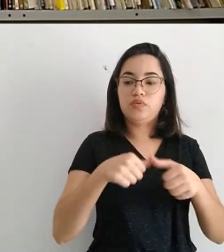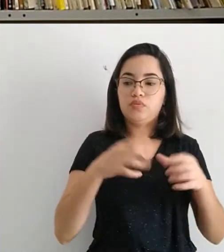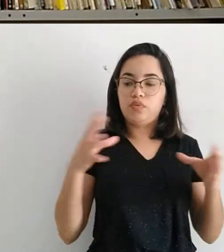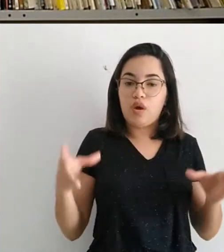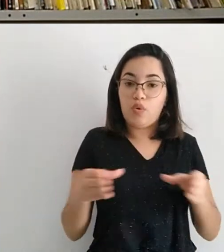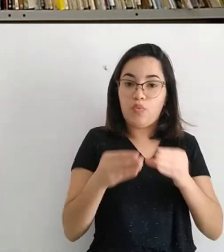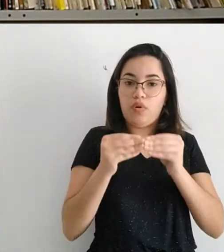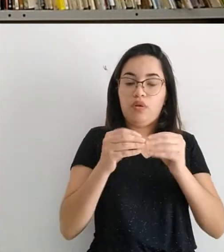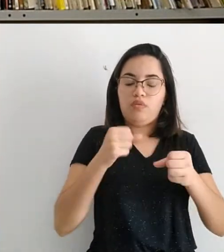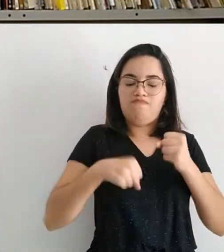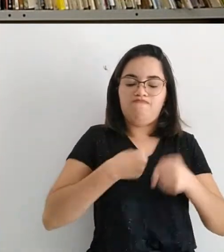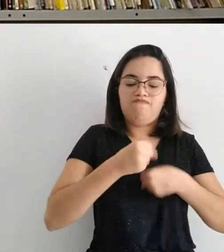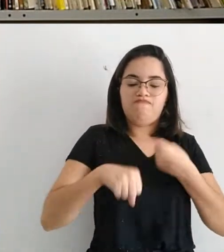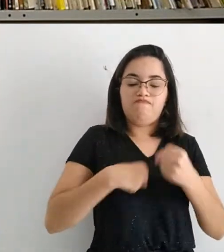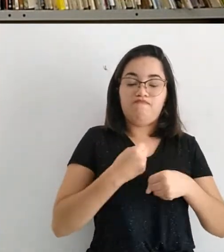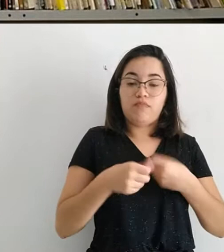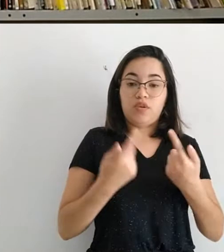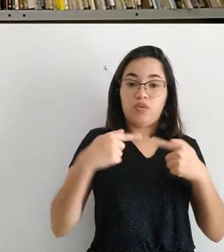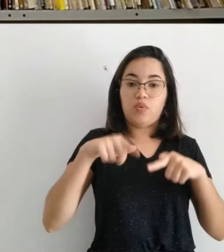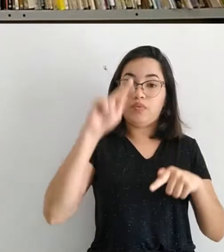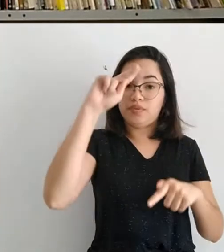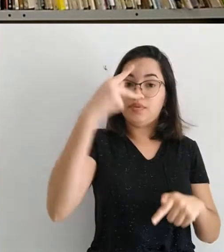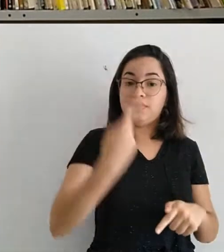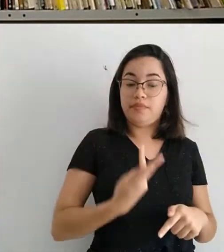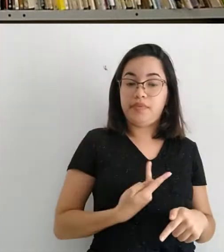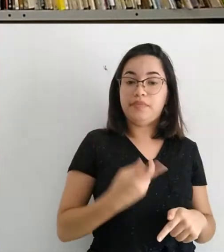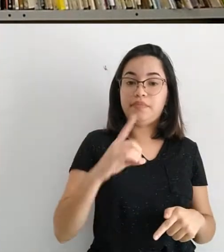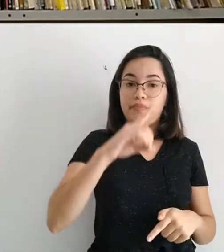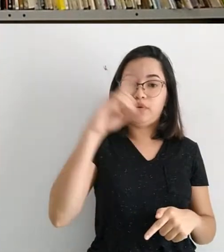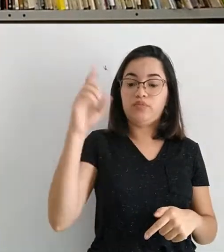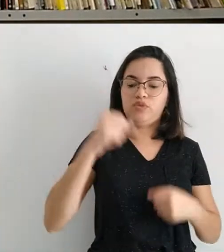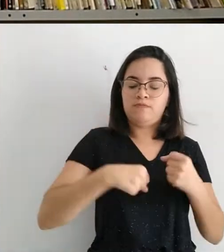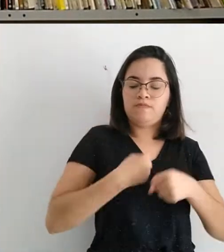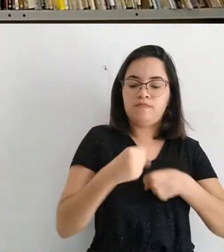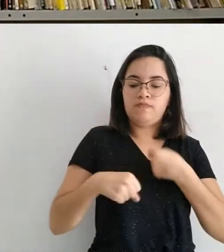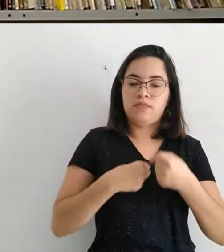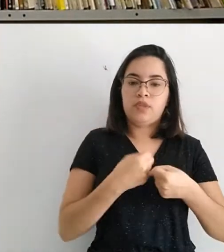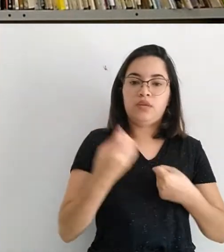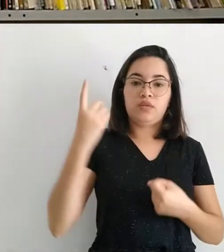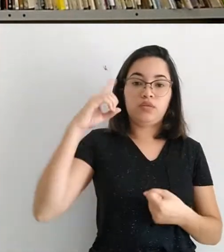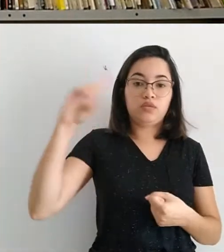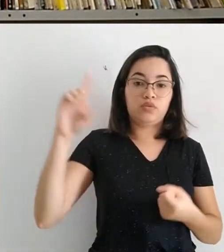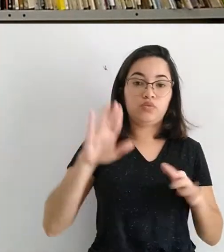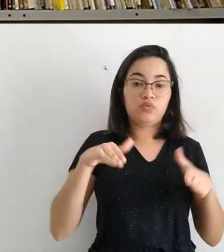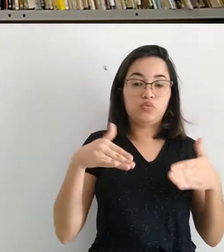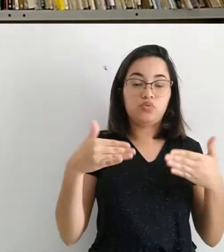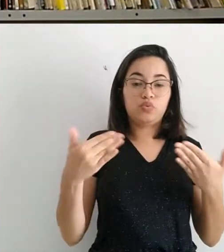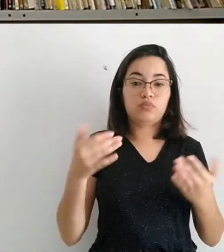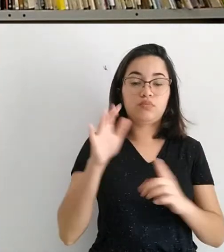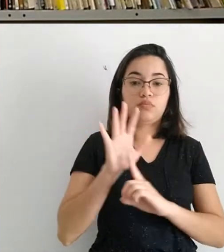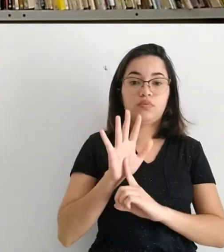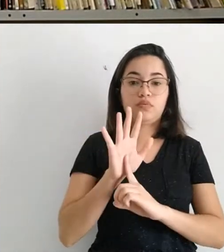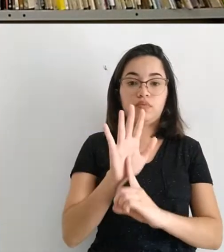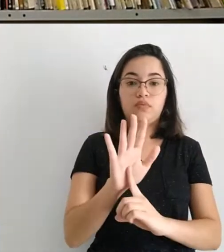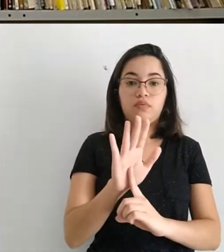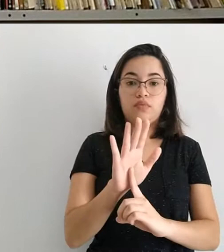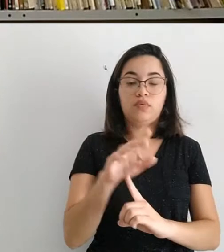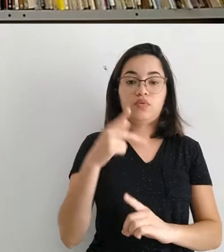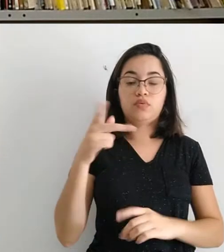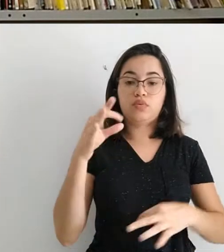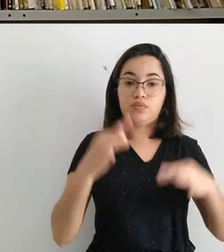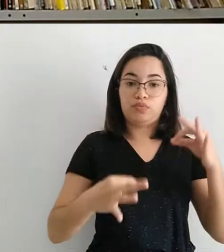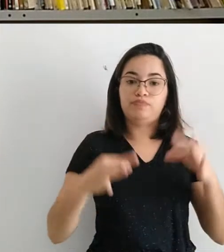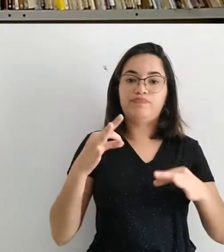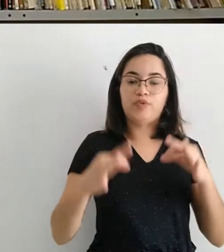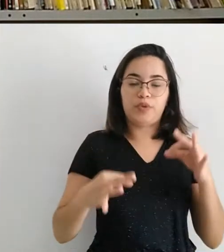estão acumulando ira contra si mesmo para o dia da ira de Deus, quando se revelará o